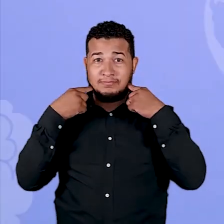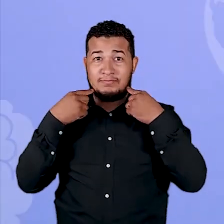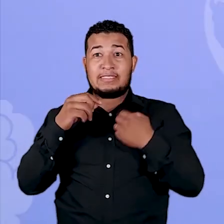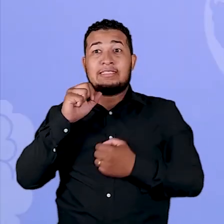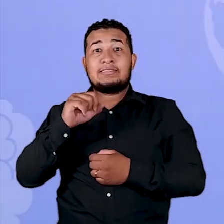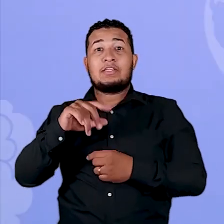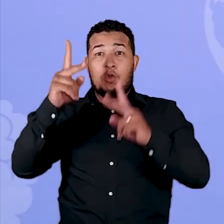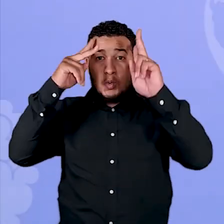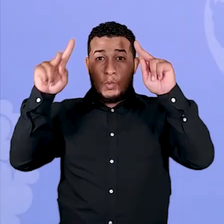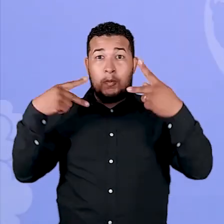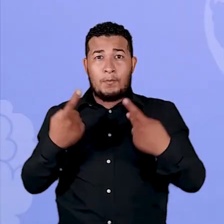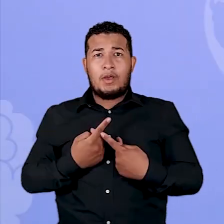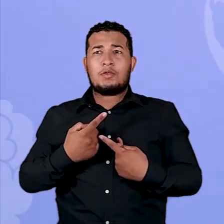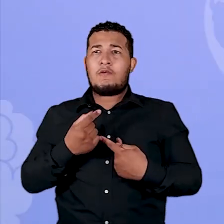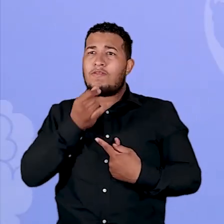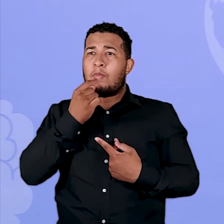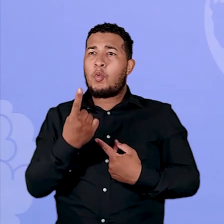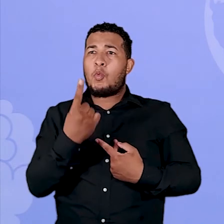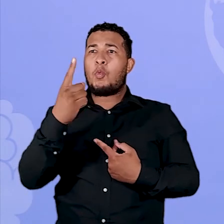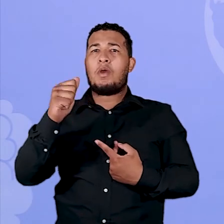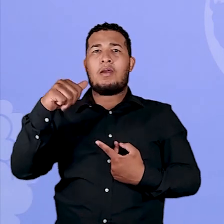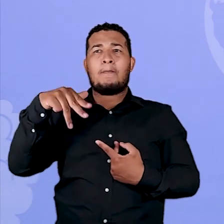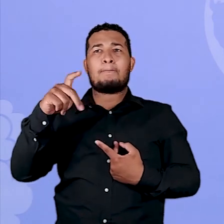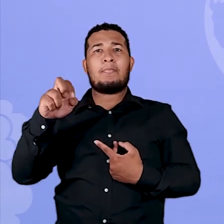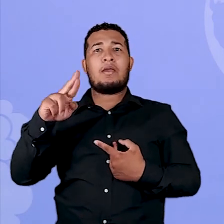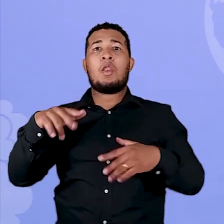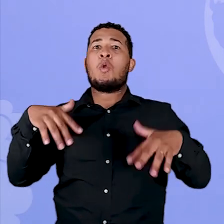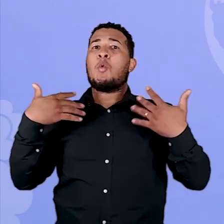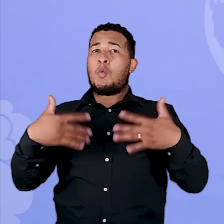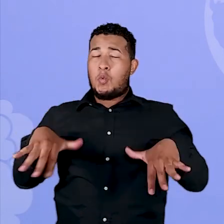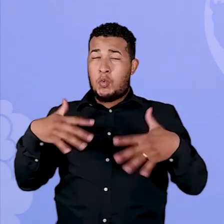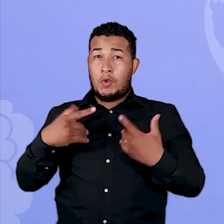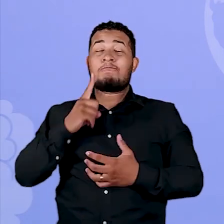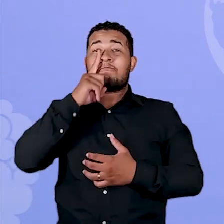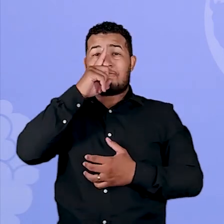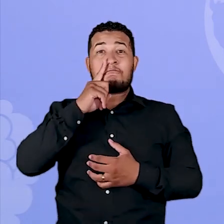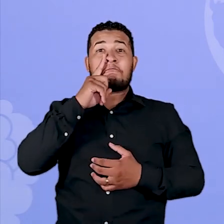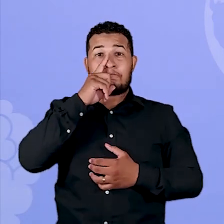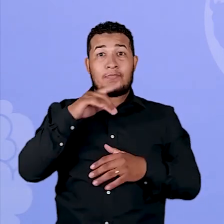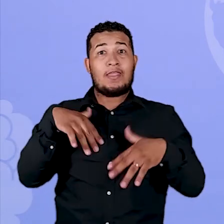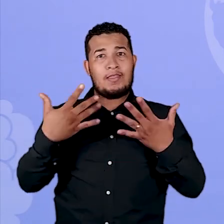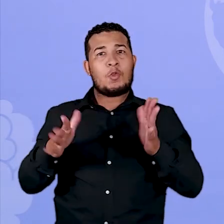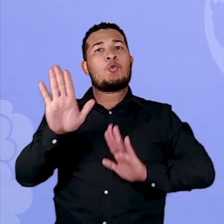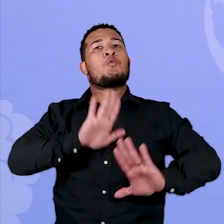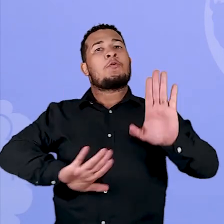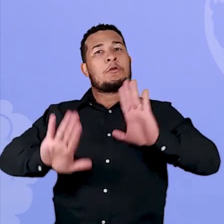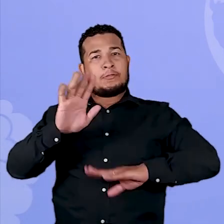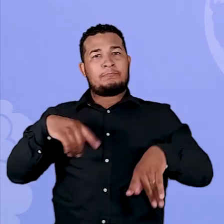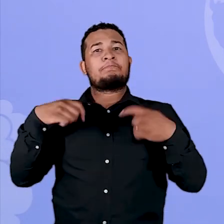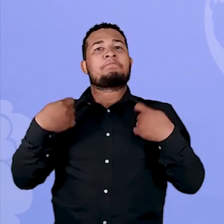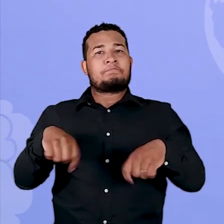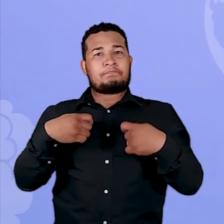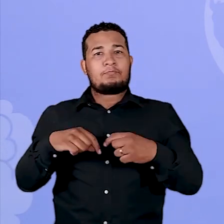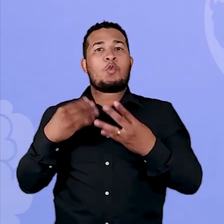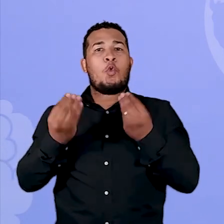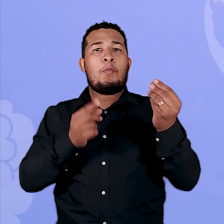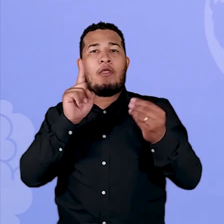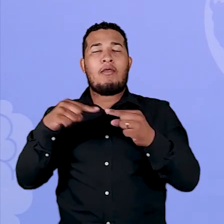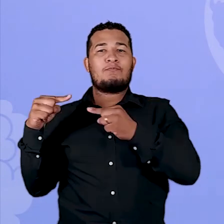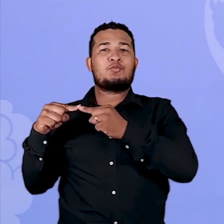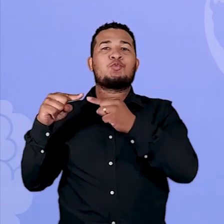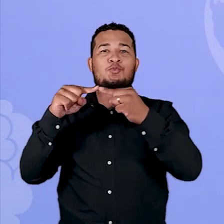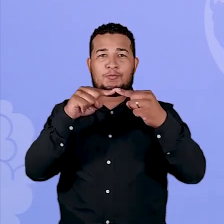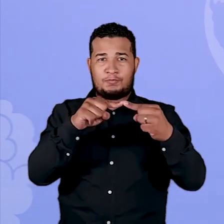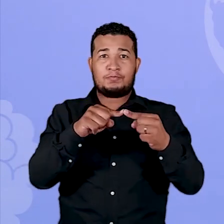já é uma baita de uma corrente que já causa um grande estrago, beleza? Então toma bastante cuidado aí com